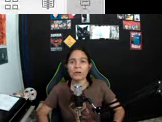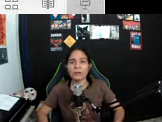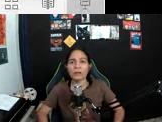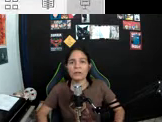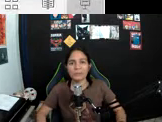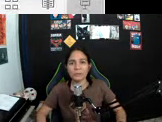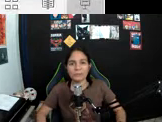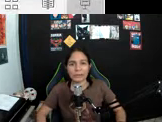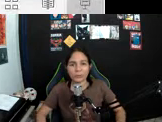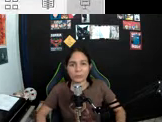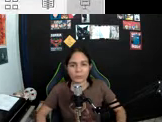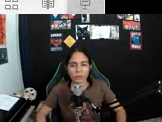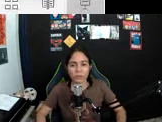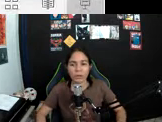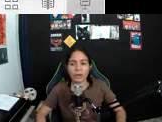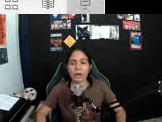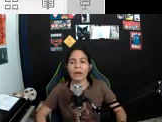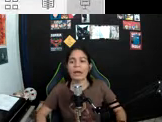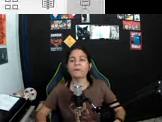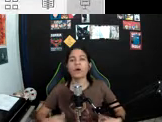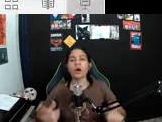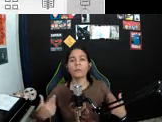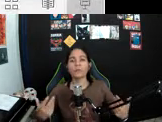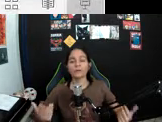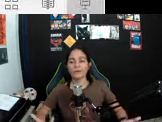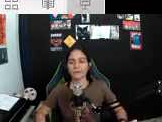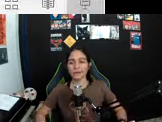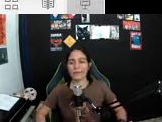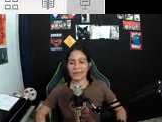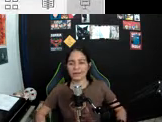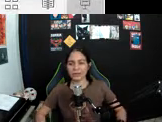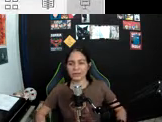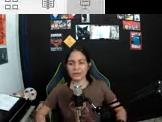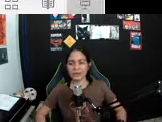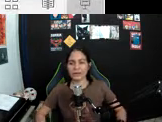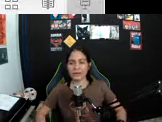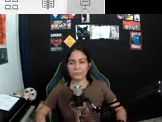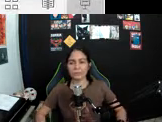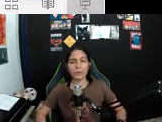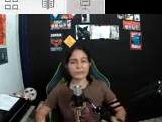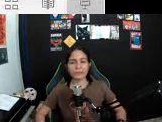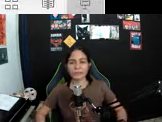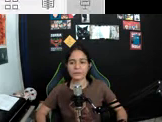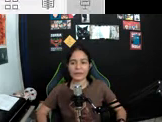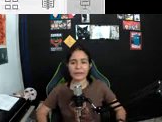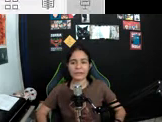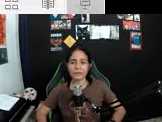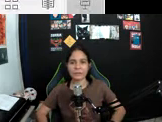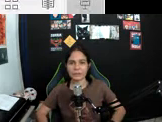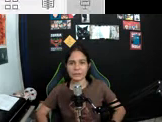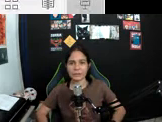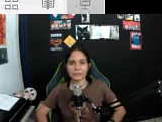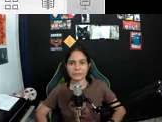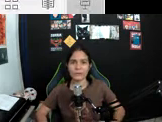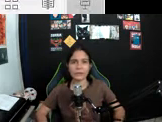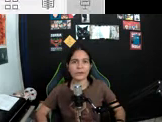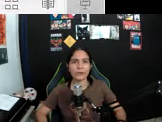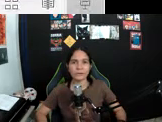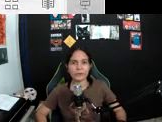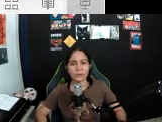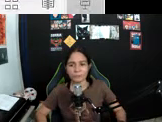Porque cada organismo é um ser único. A forma que você vai reagir pode ser diferente